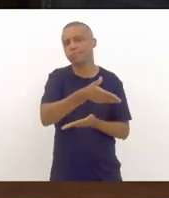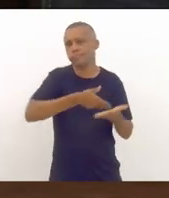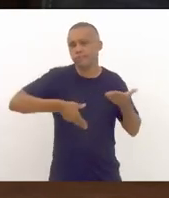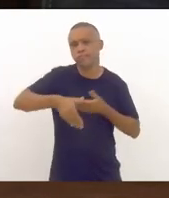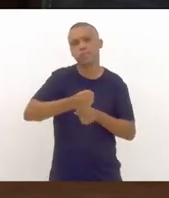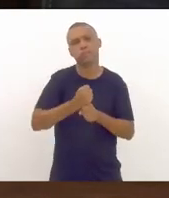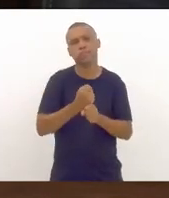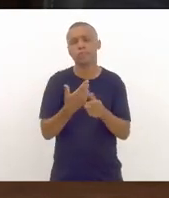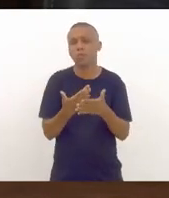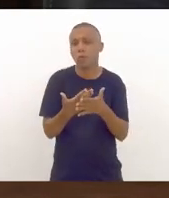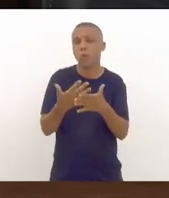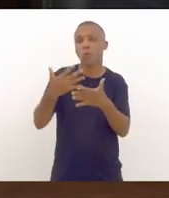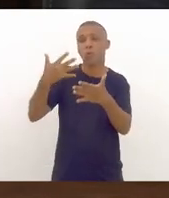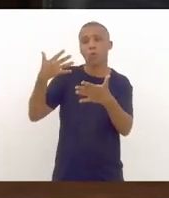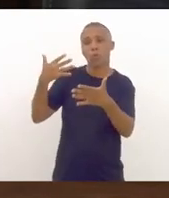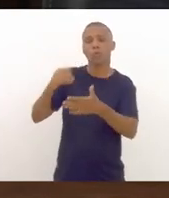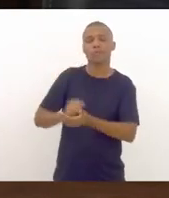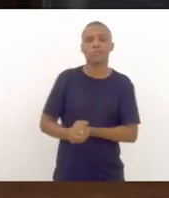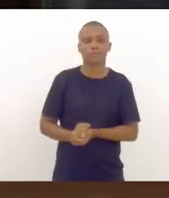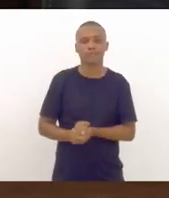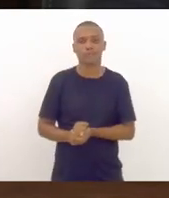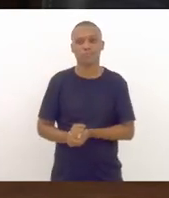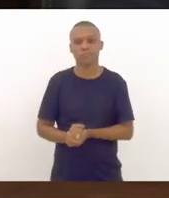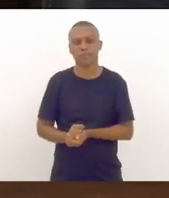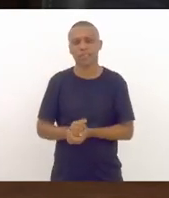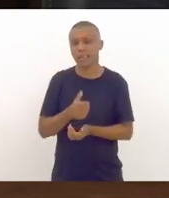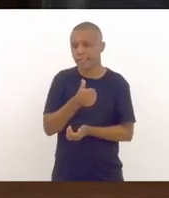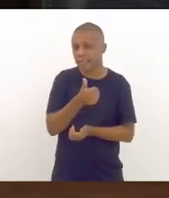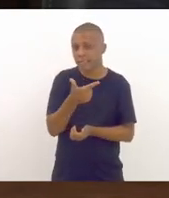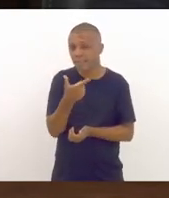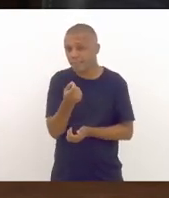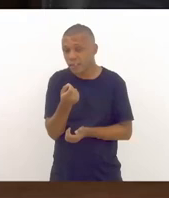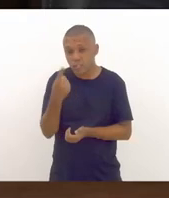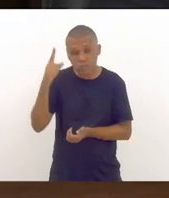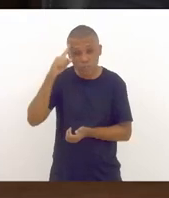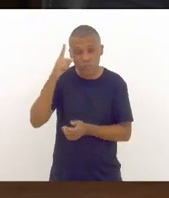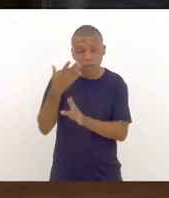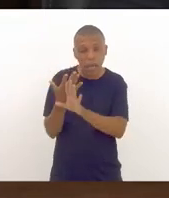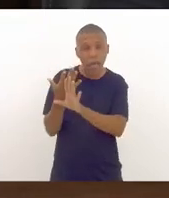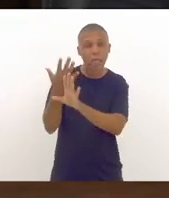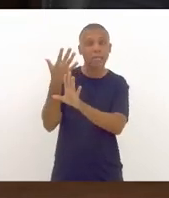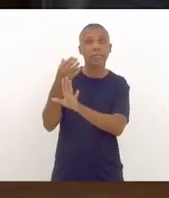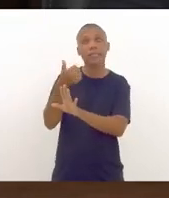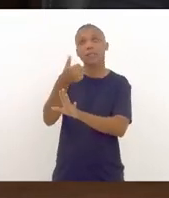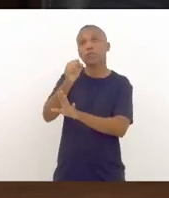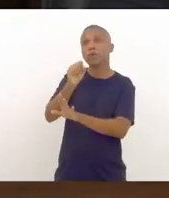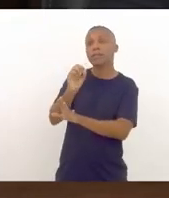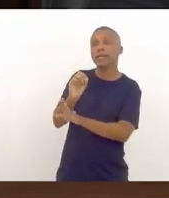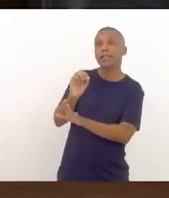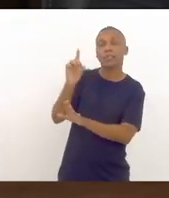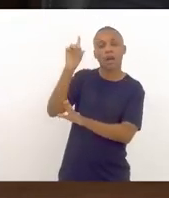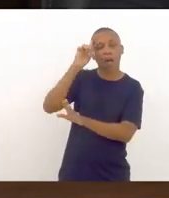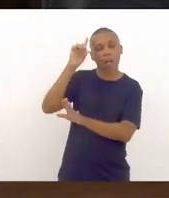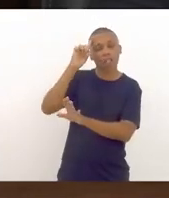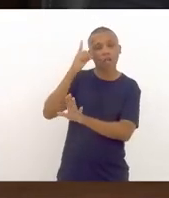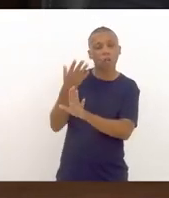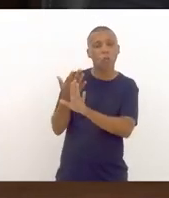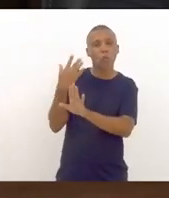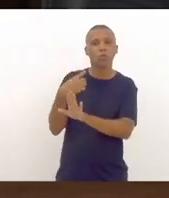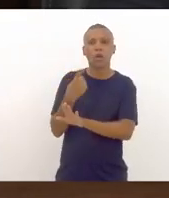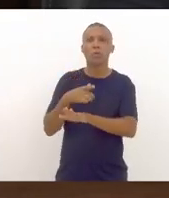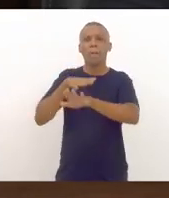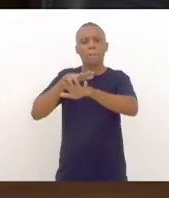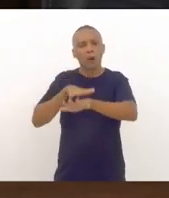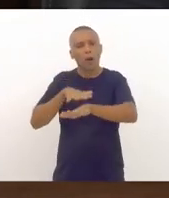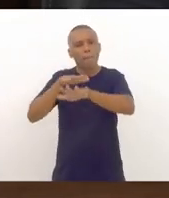últimos, sobretudo, 120 dias, talvez 180 dias, onde nós caminhamos